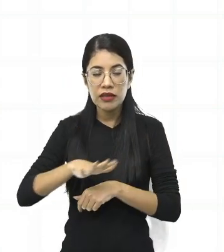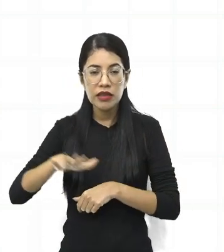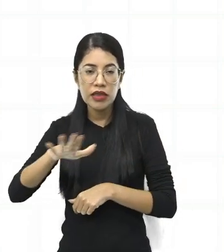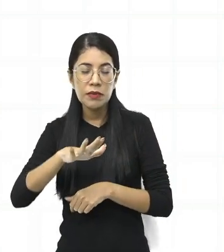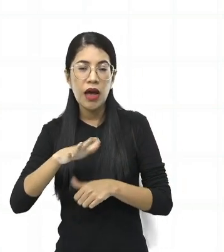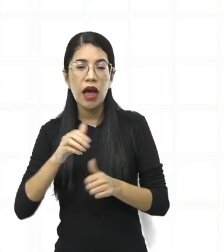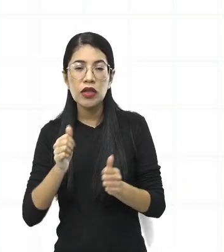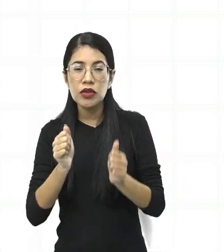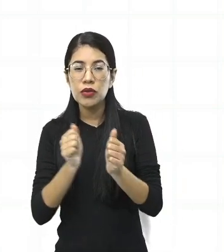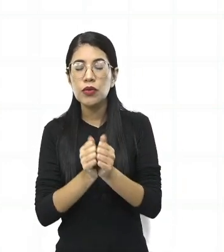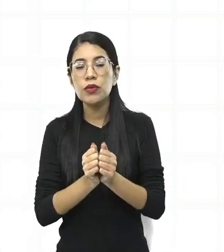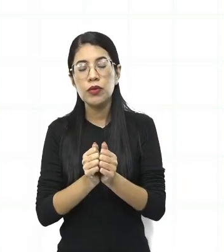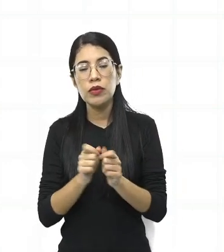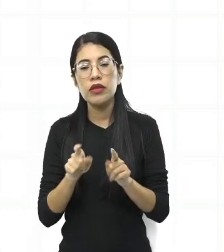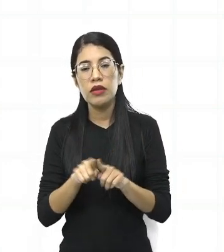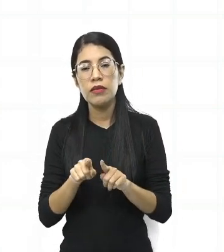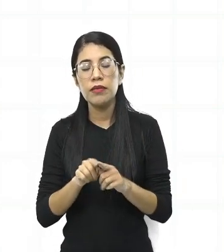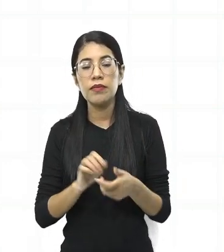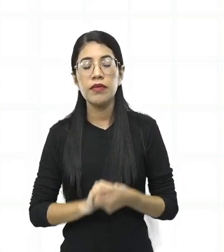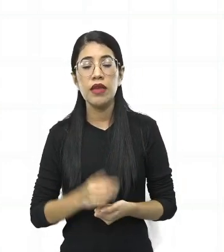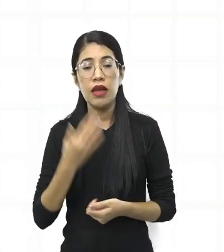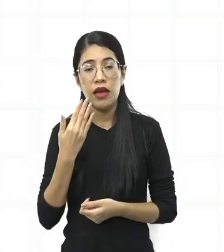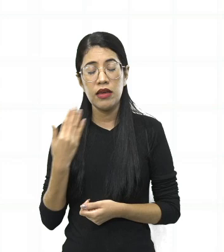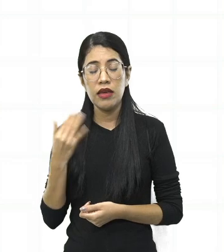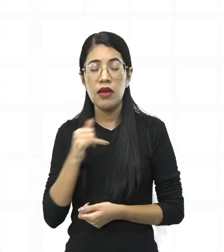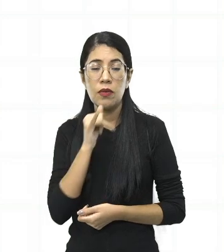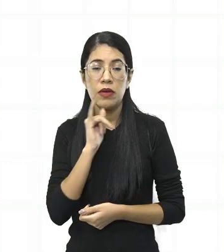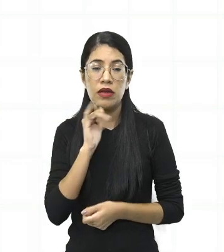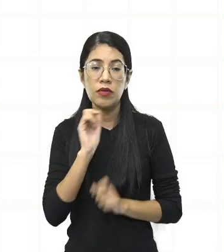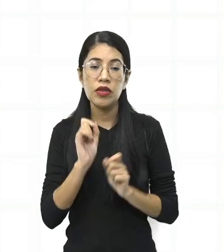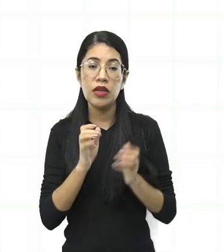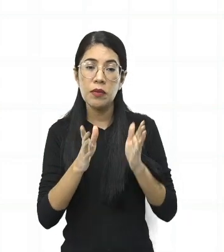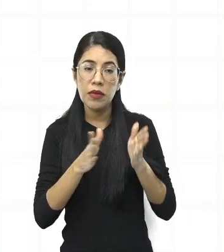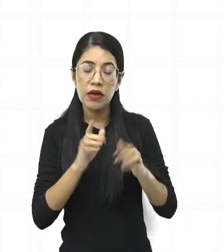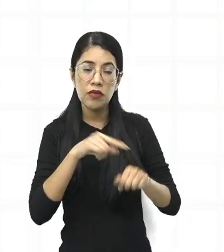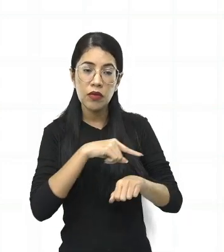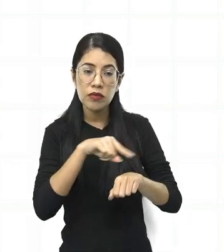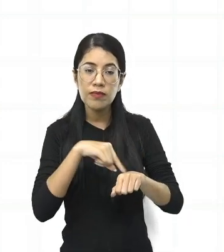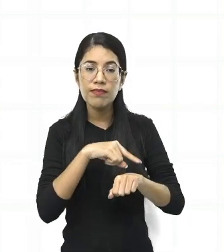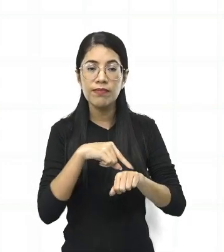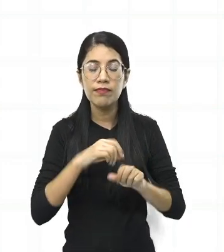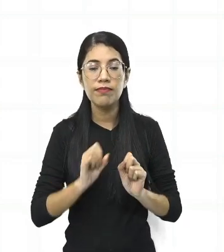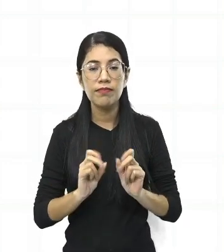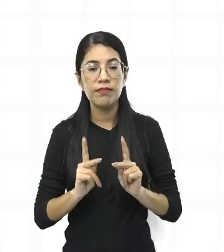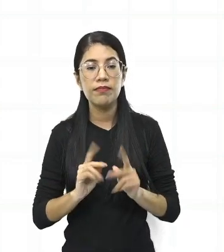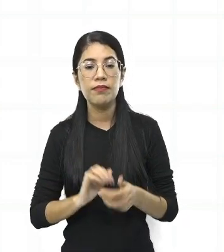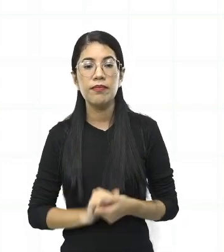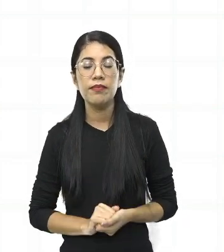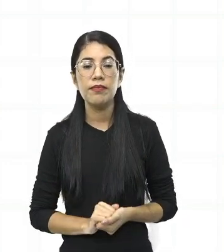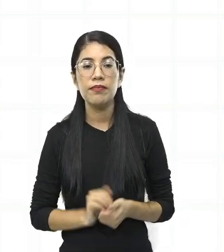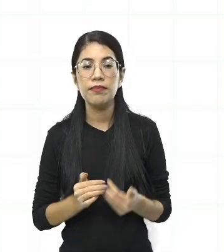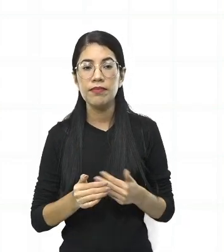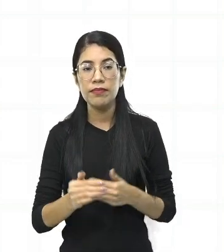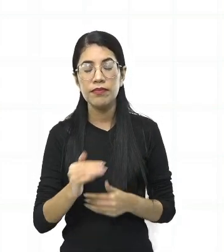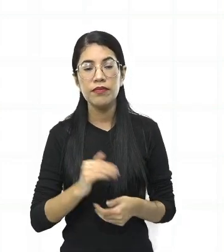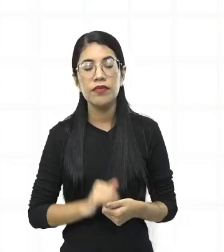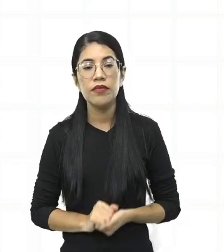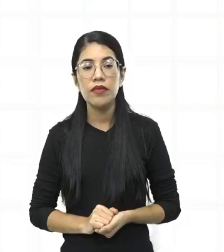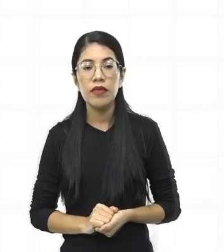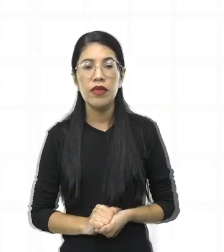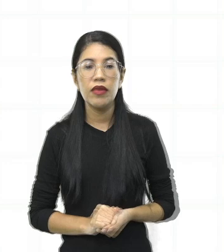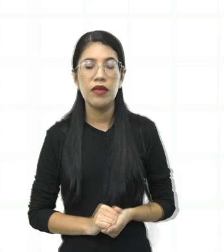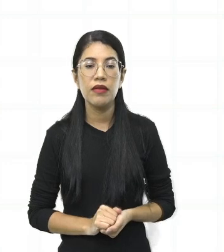de companhia, tá bom? Aqui eu dei ideia de tempo. Vamos prosseguir.